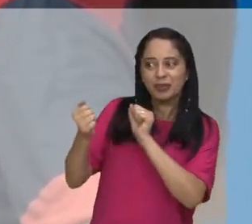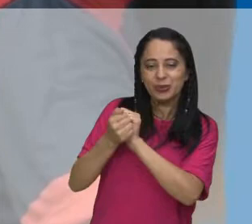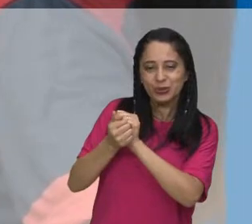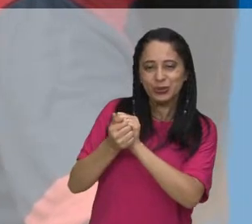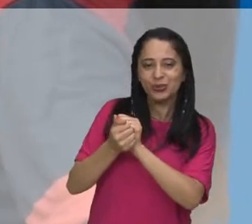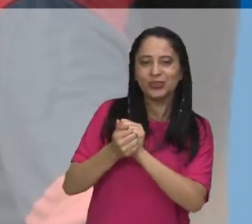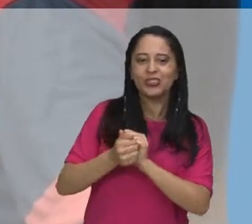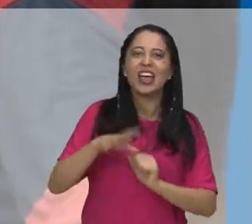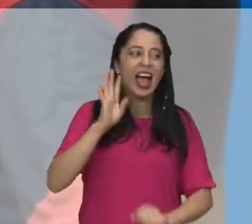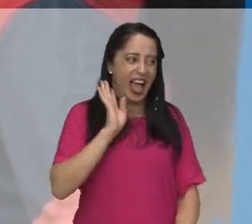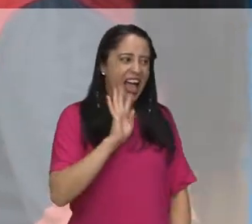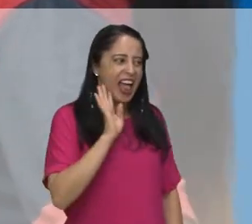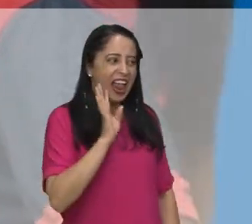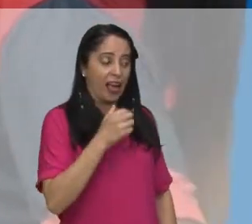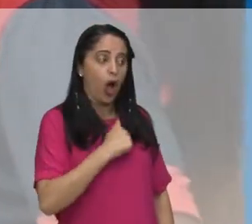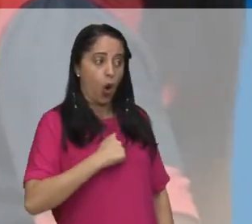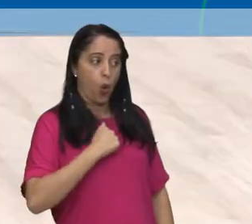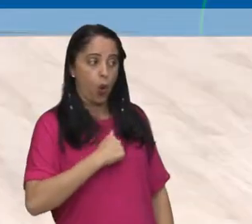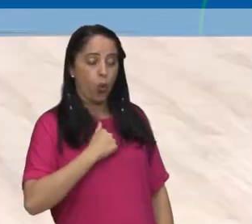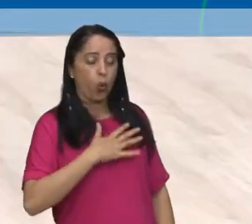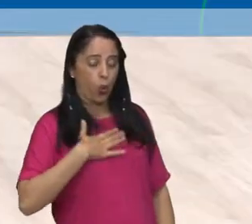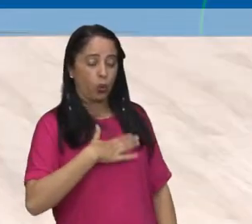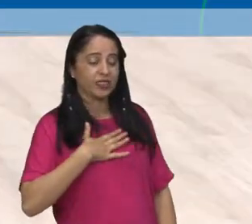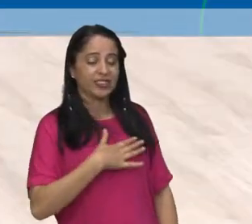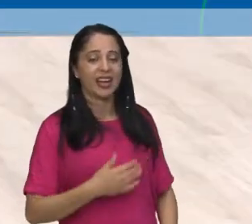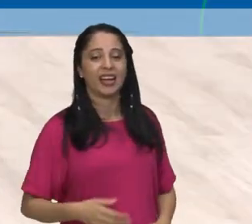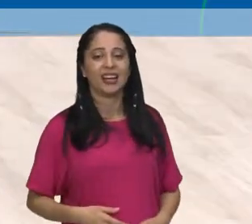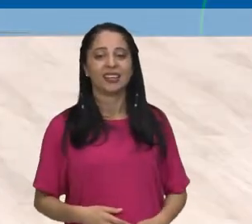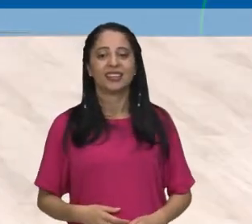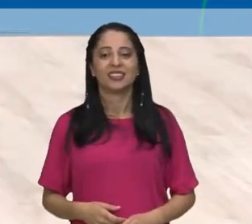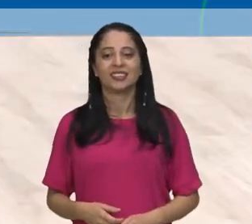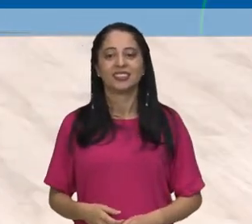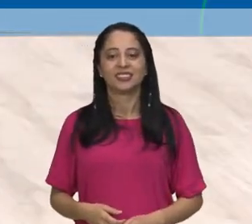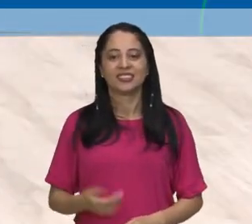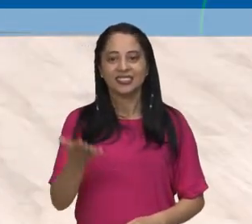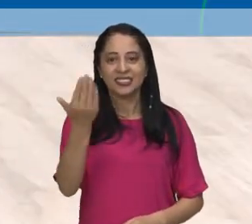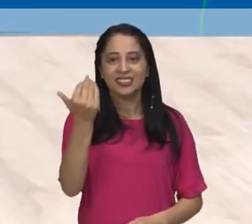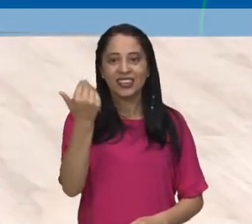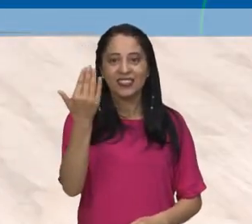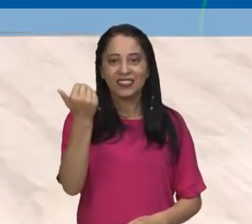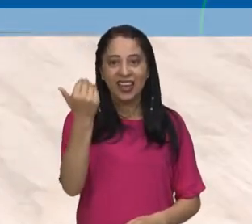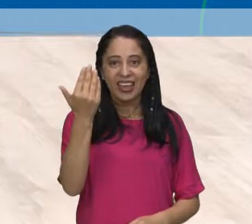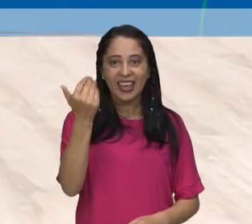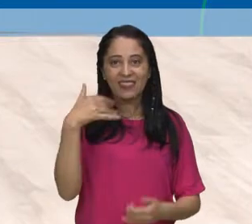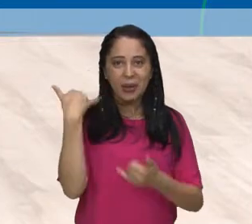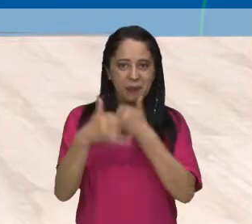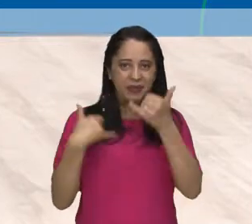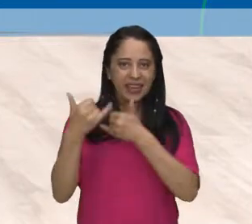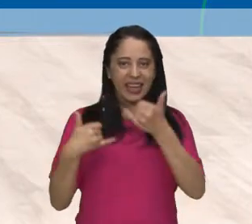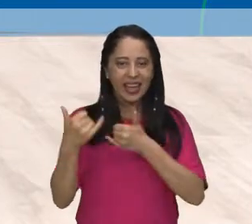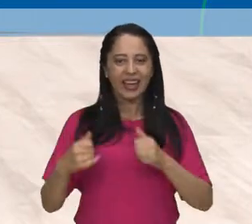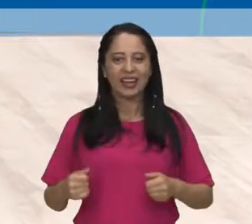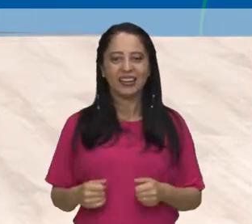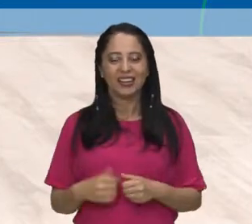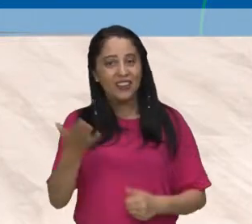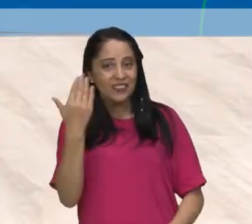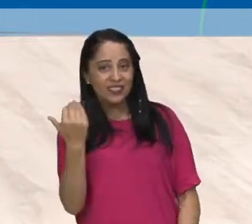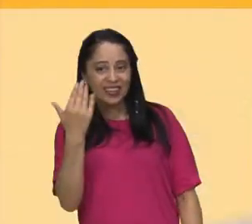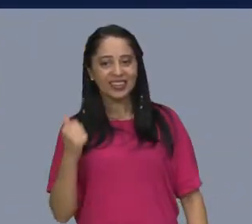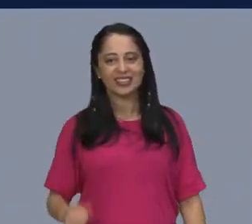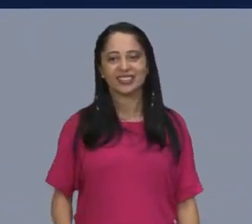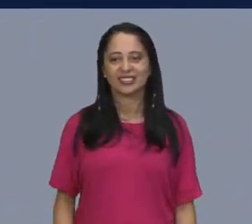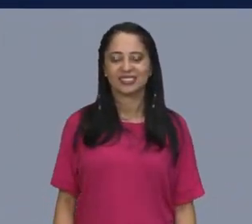acha? Legal, gostei da ideia. Vamos chamá-los? Vamos, bora. Carol, Marcelo, vamos brincar com a